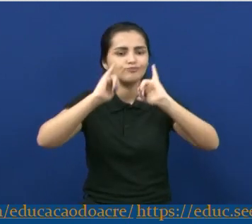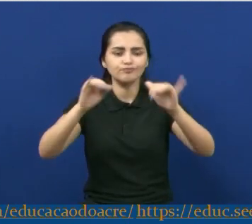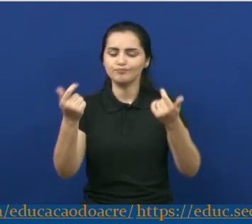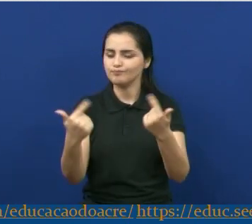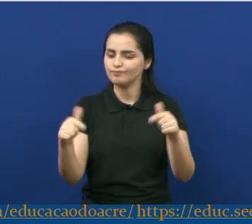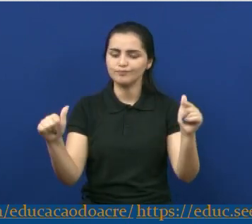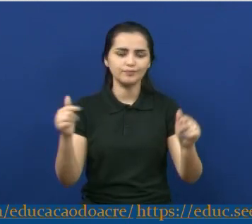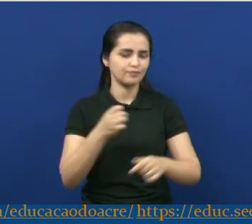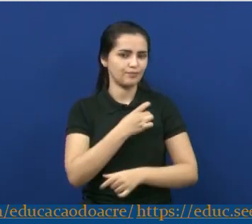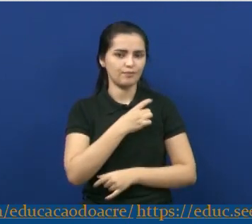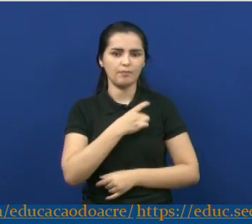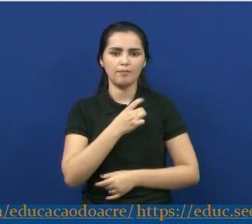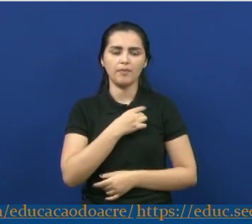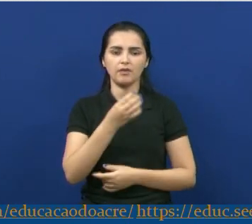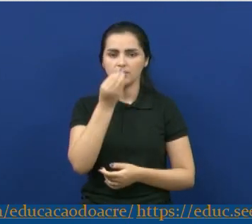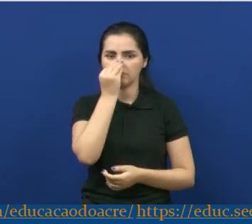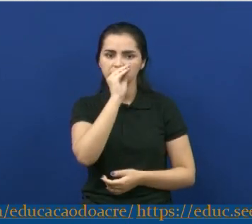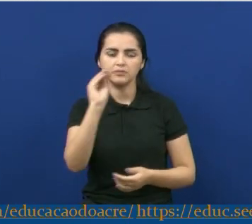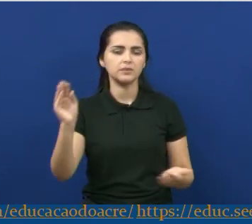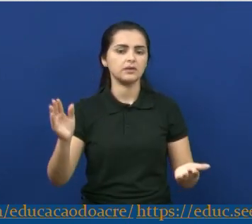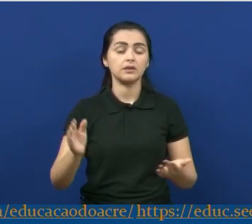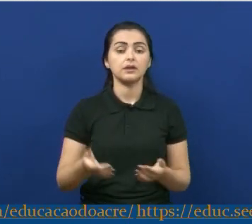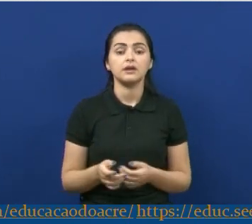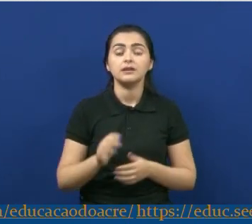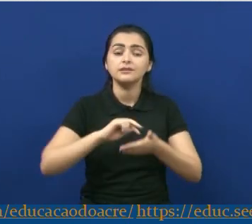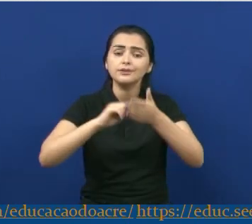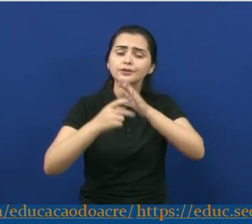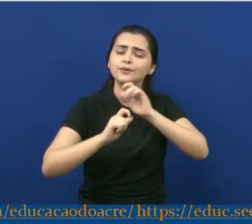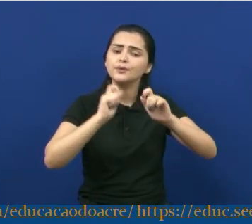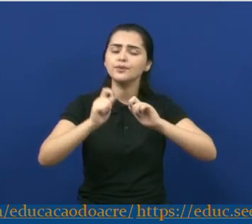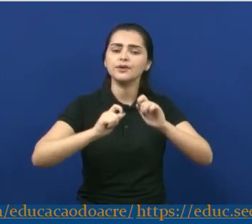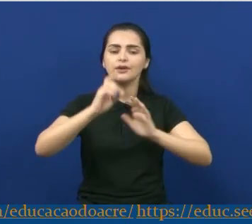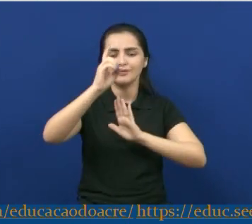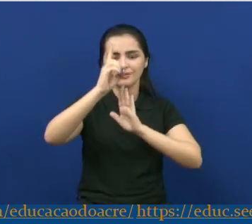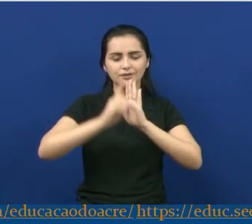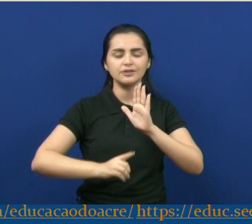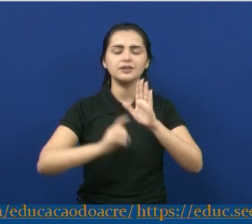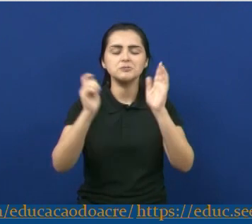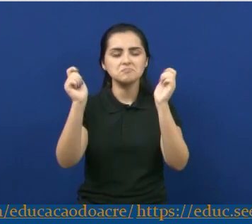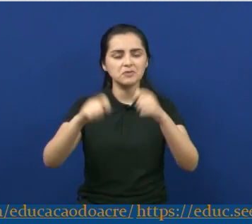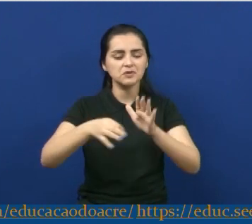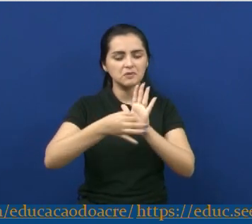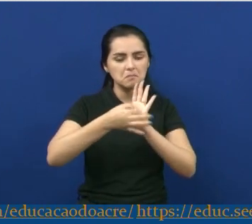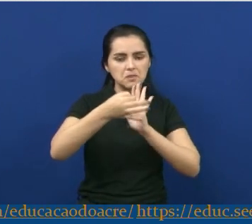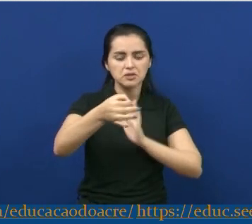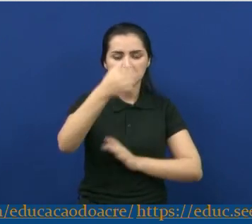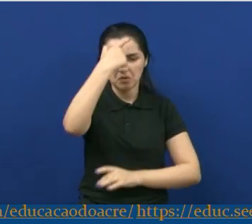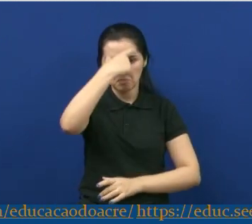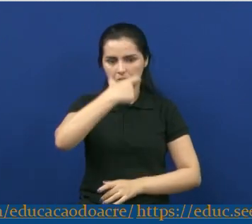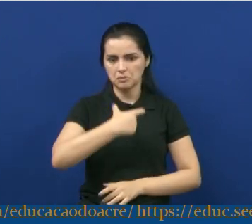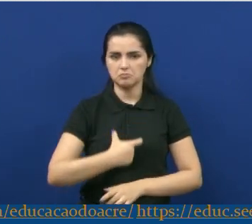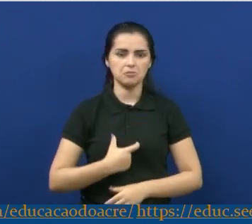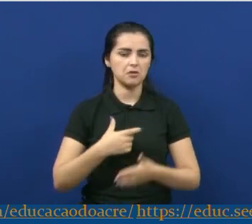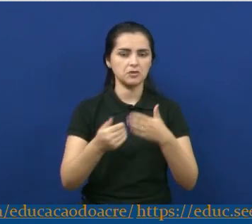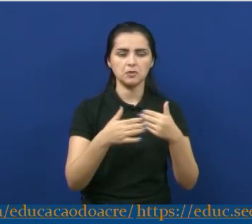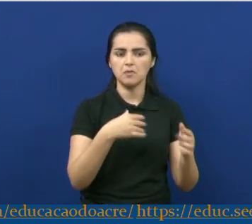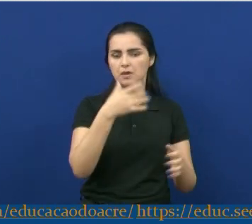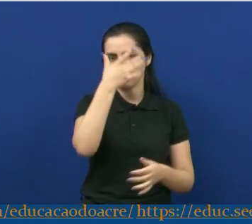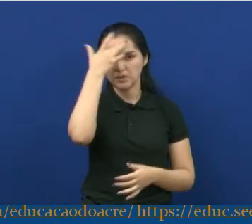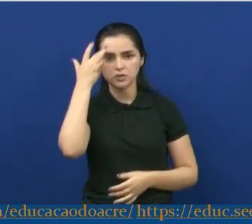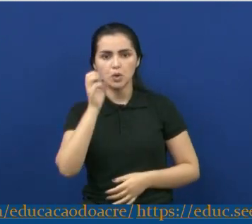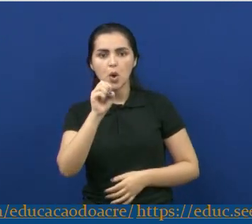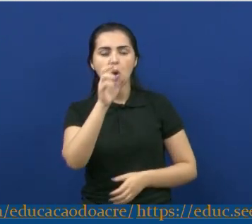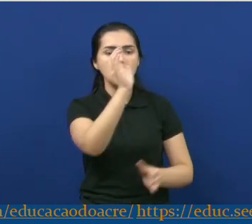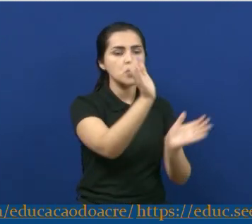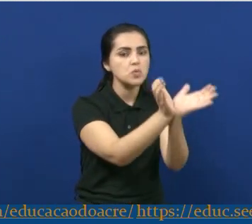medo de represálias. Ou seja, ela significa o direito de manifestar a opinião pessoal ou de grupo